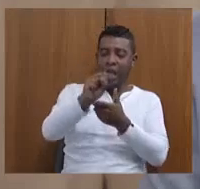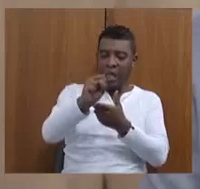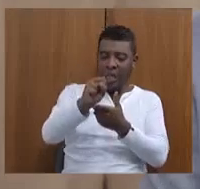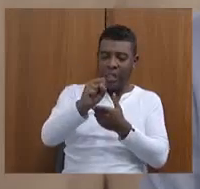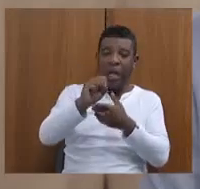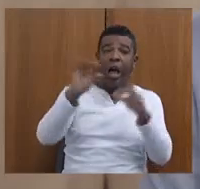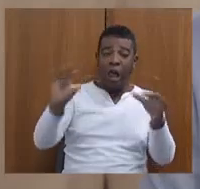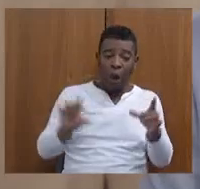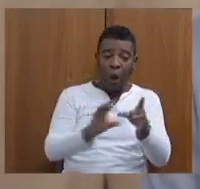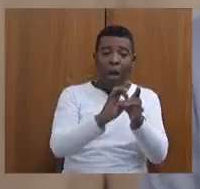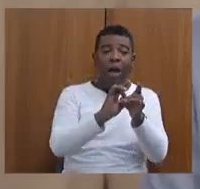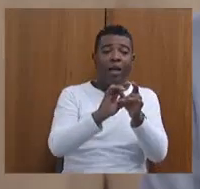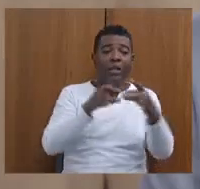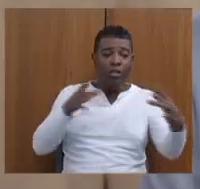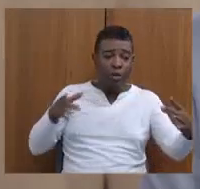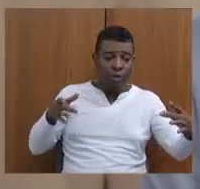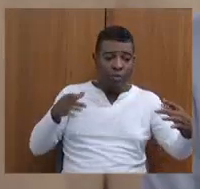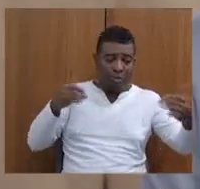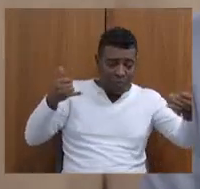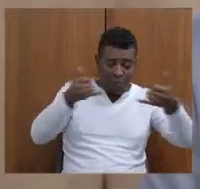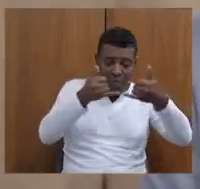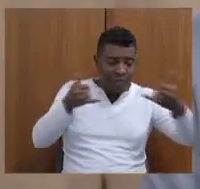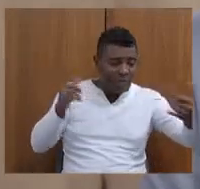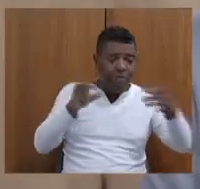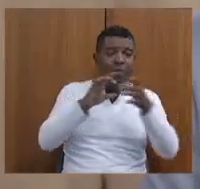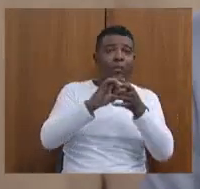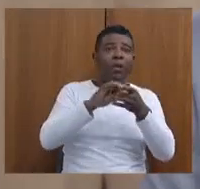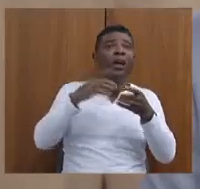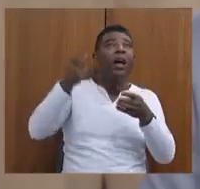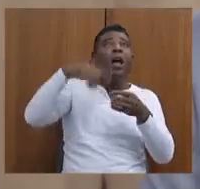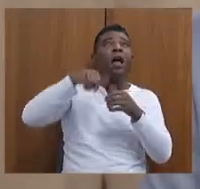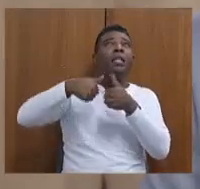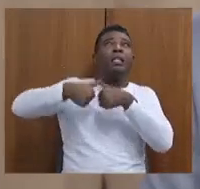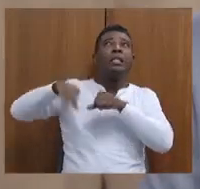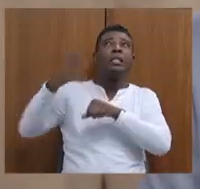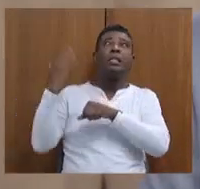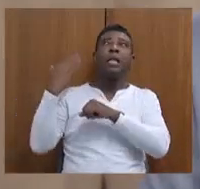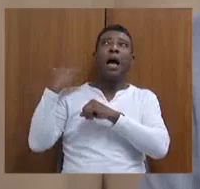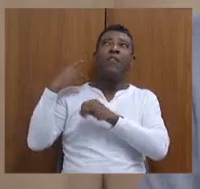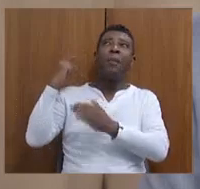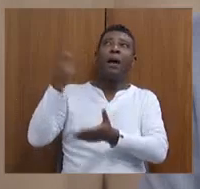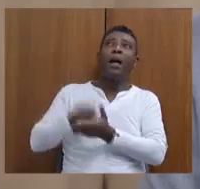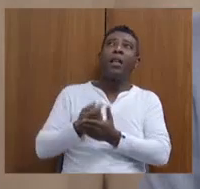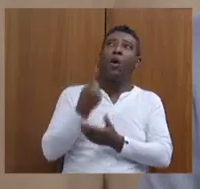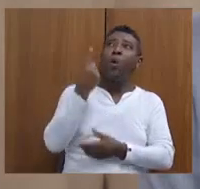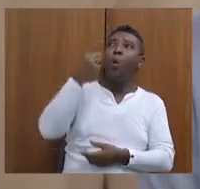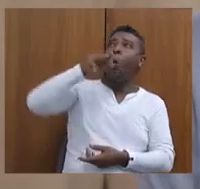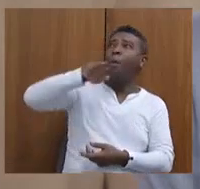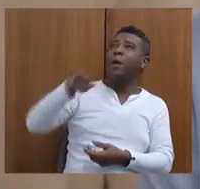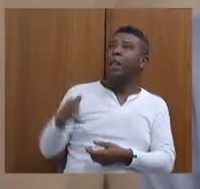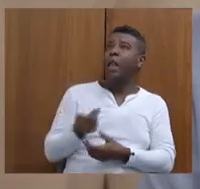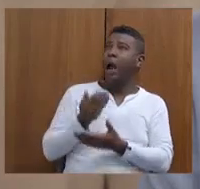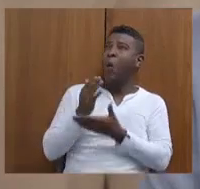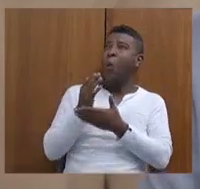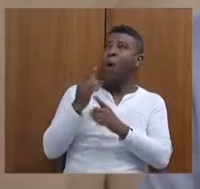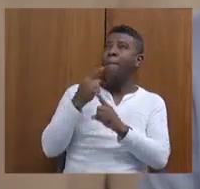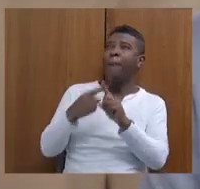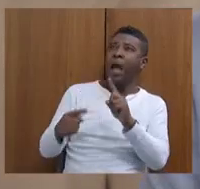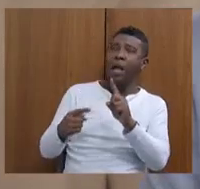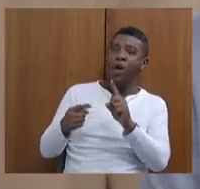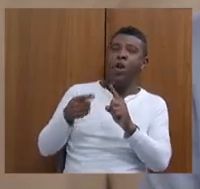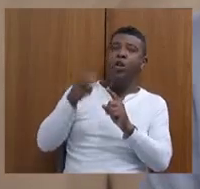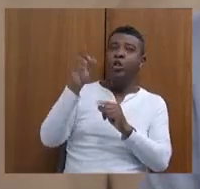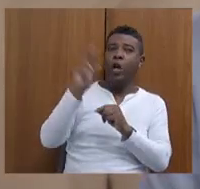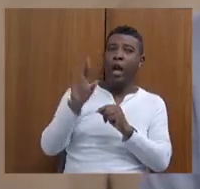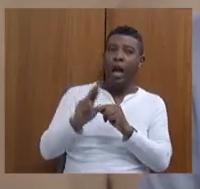aplicativo nós estávamos pagando um milhão e meio de reais para construir esse aplicativo e numa